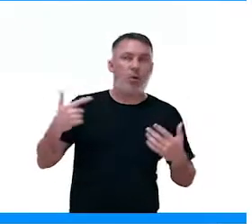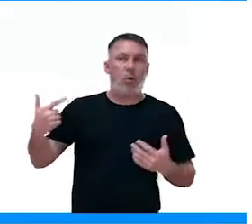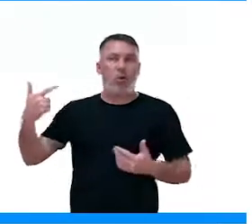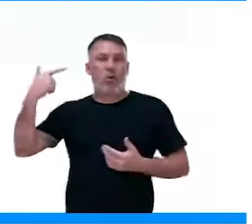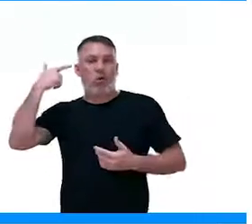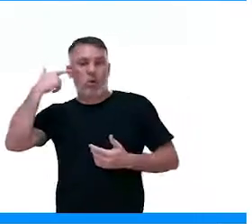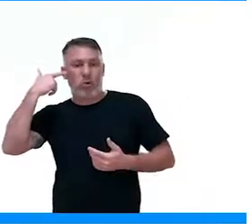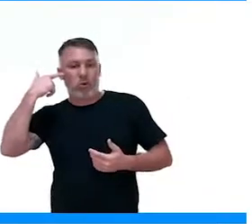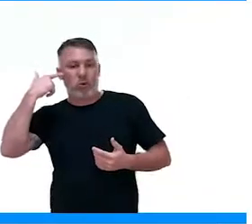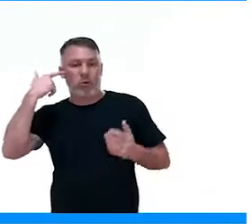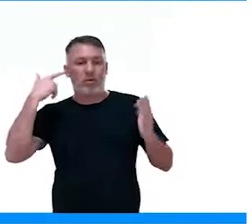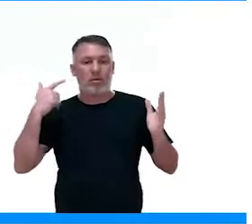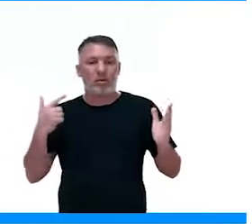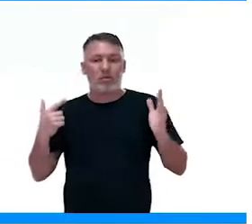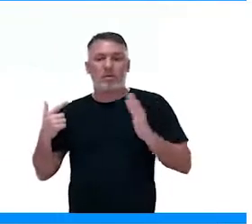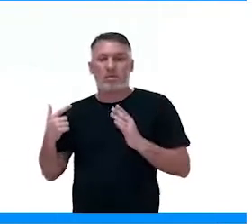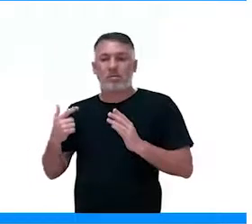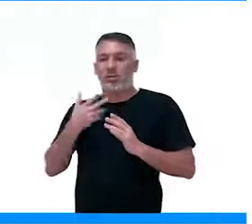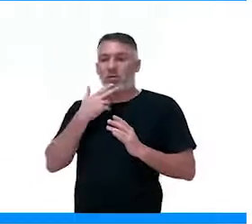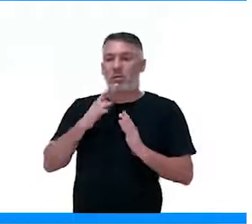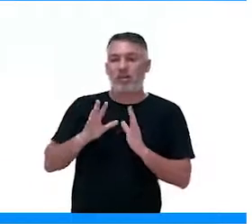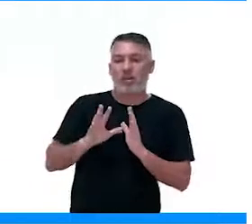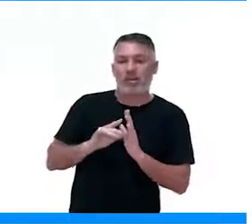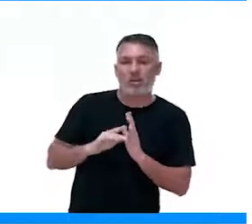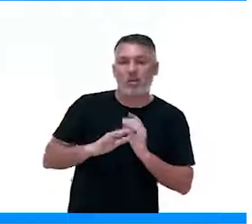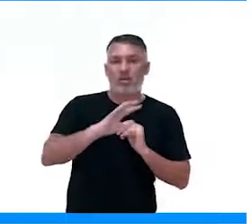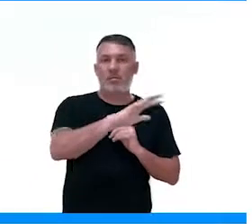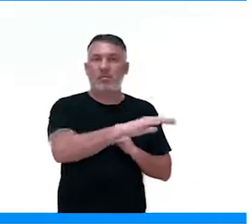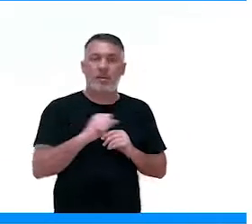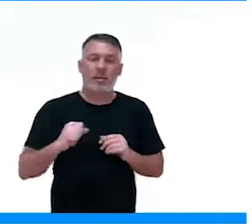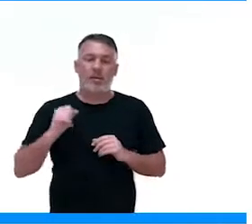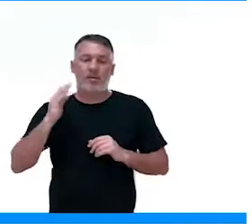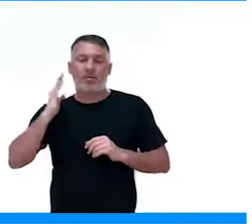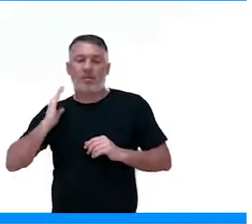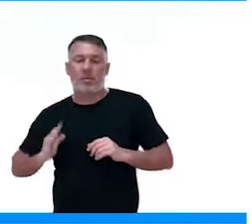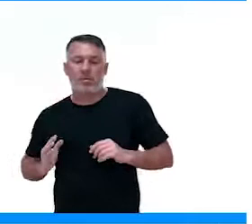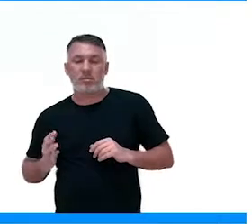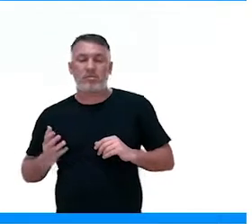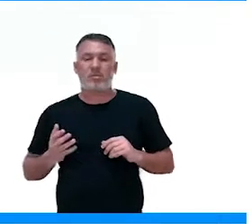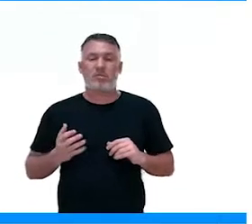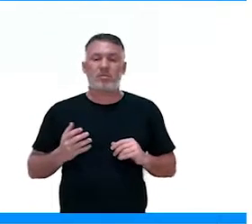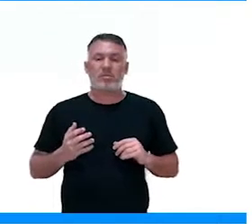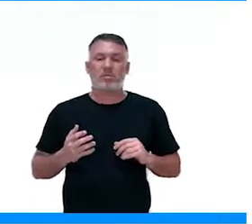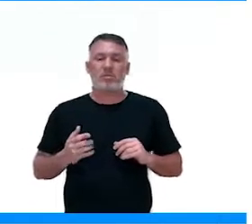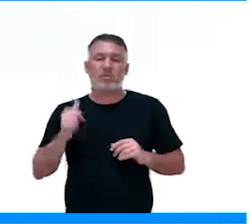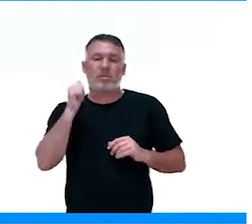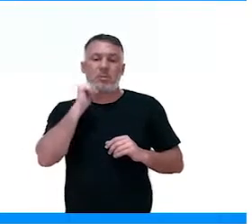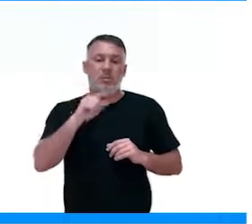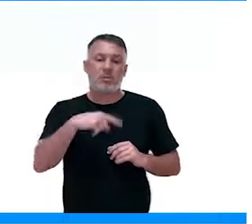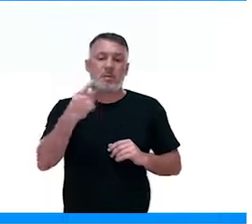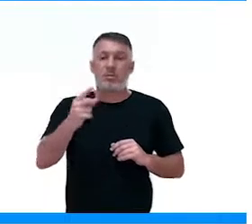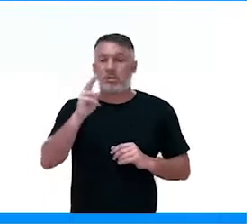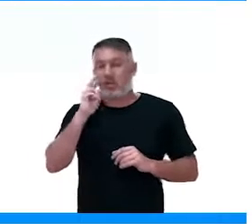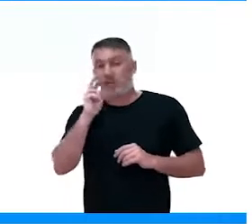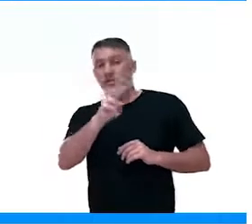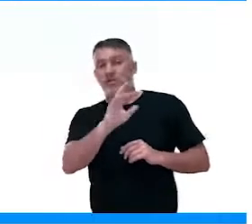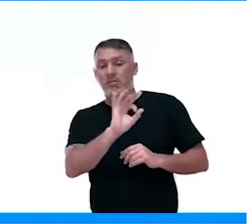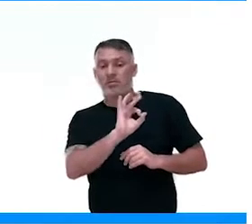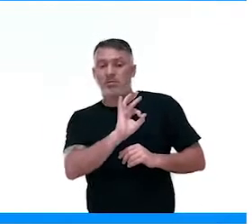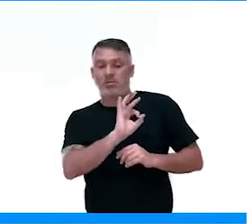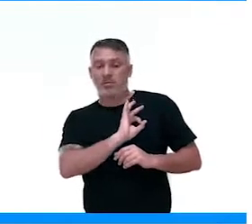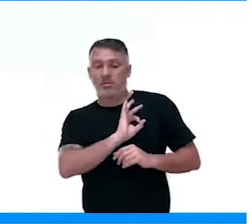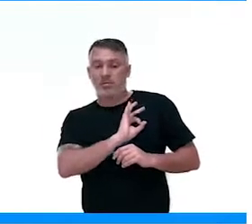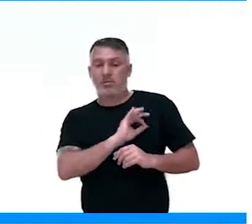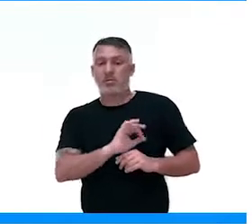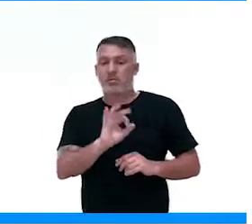sendo assaltada. Esse ladrão pega, né, a bolsa dela e ela em seguida vê um